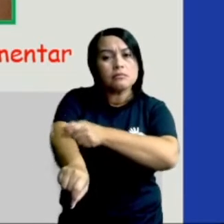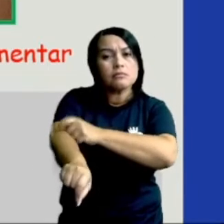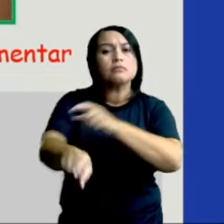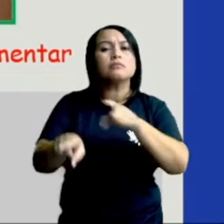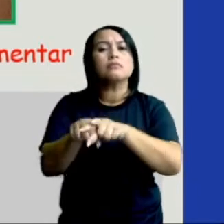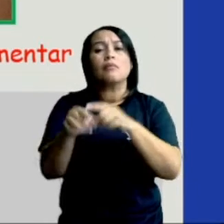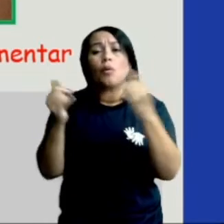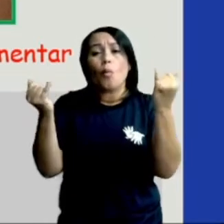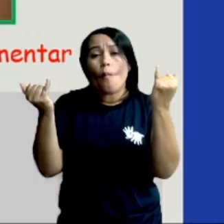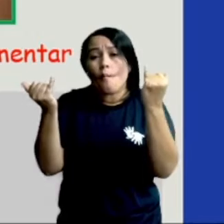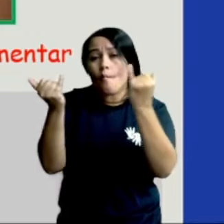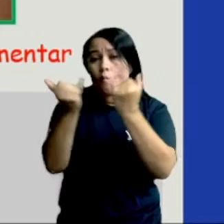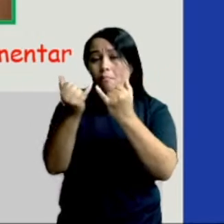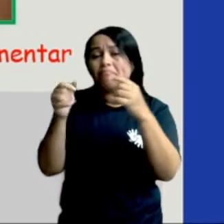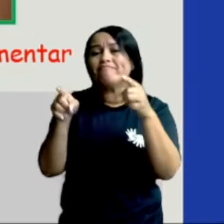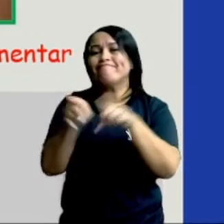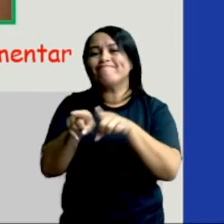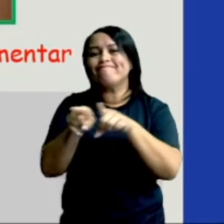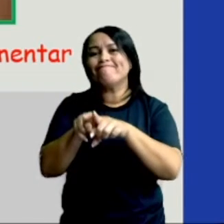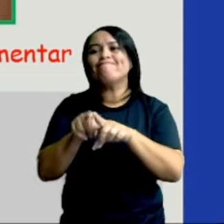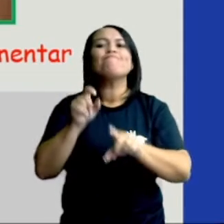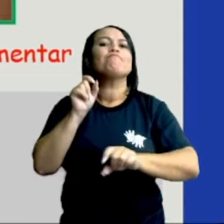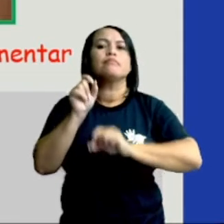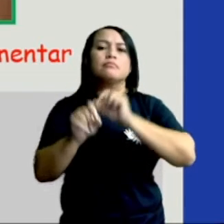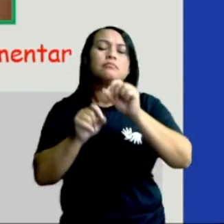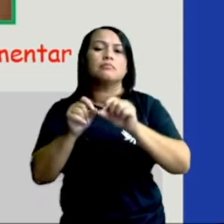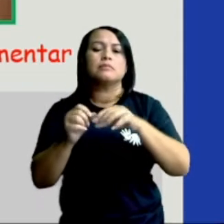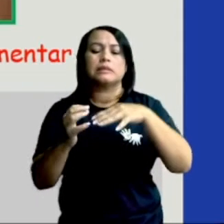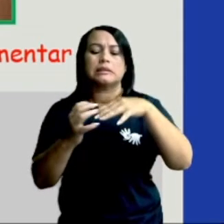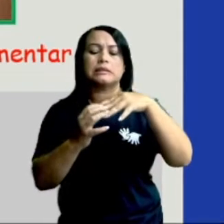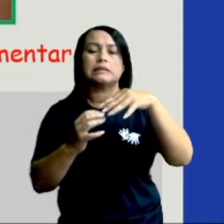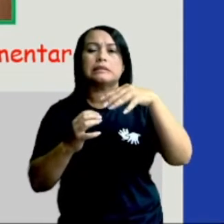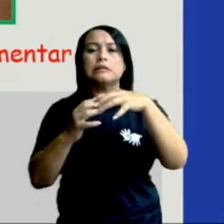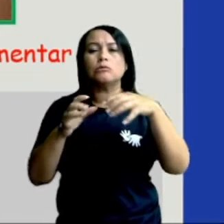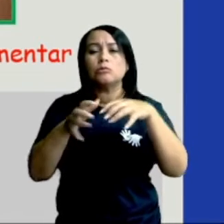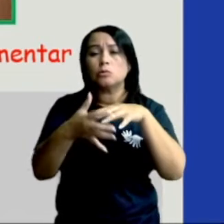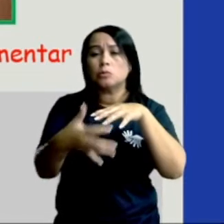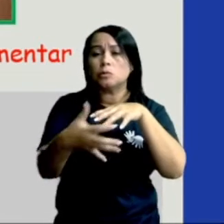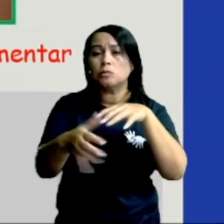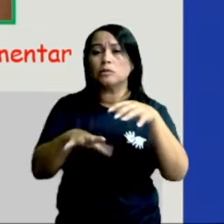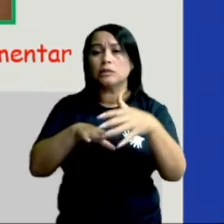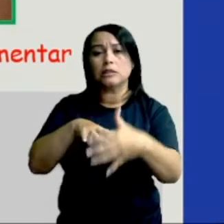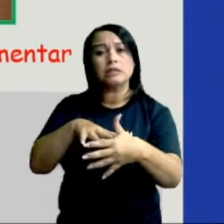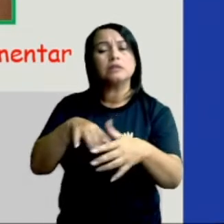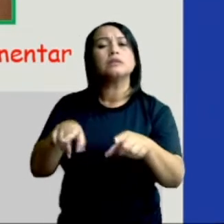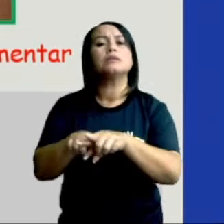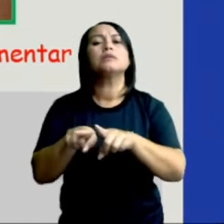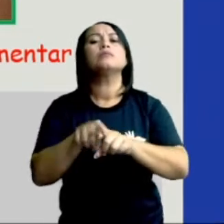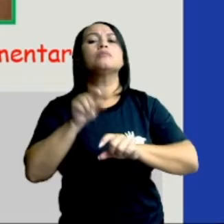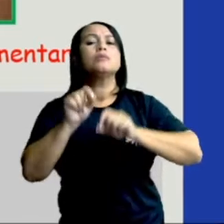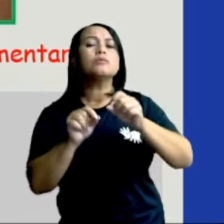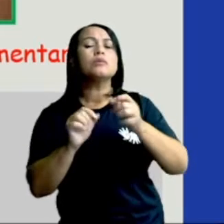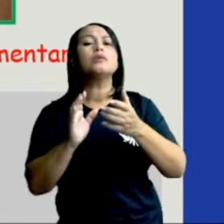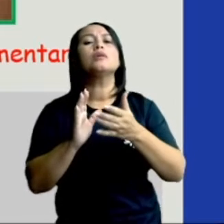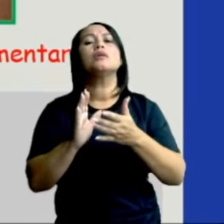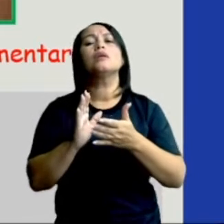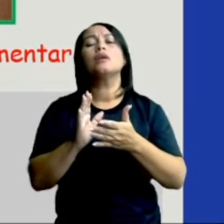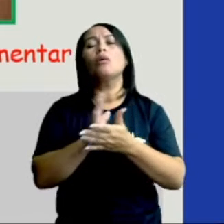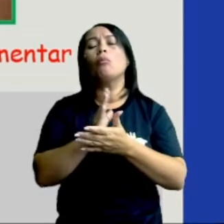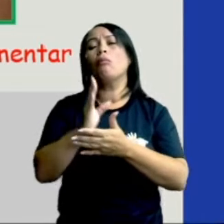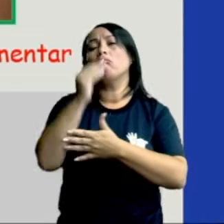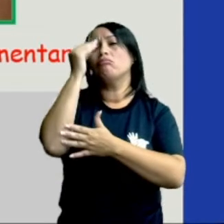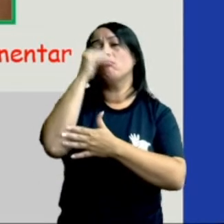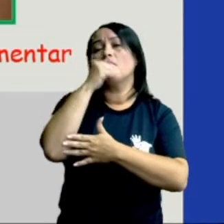apresentar magreza, vão apresentar as unhas bem aumentadas, vão apresentar apatia,